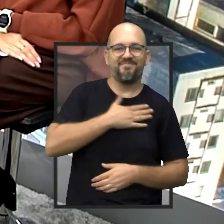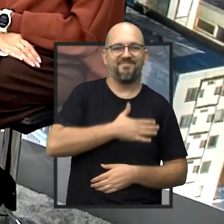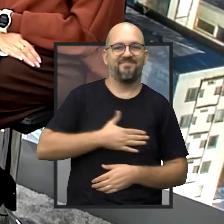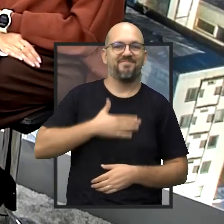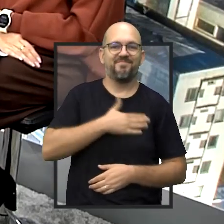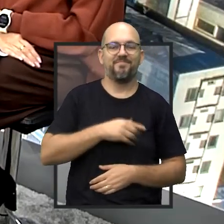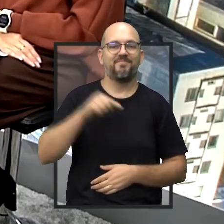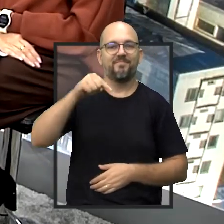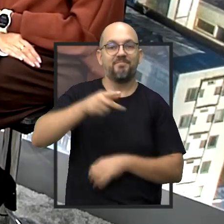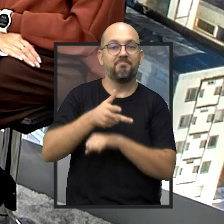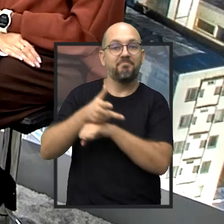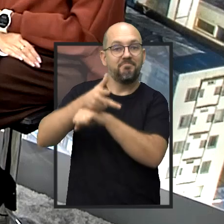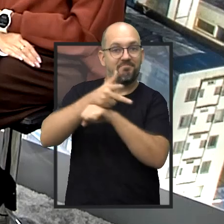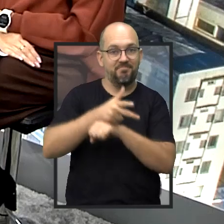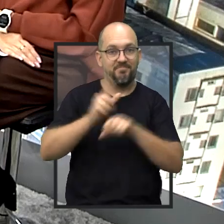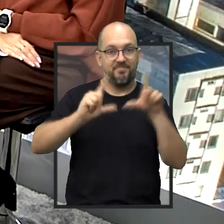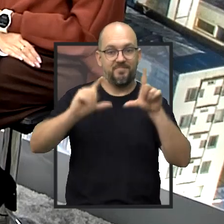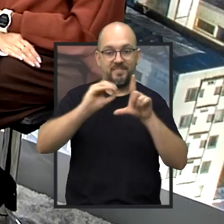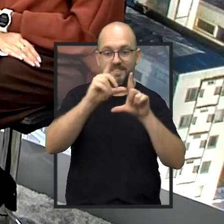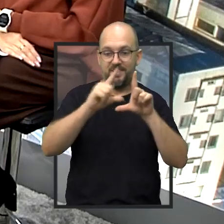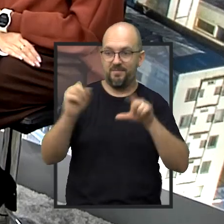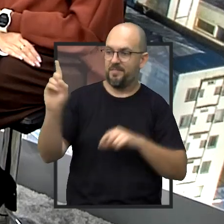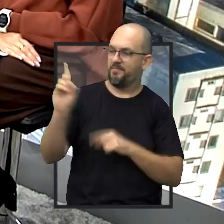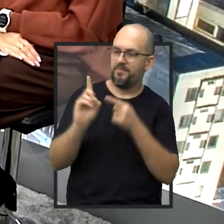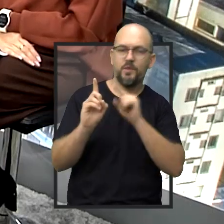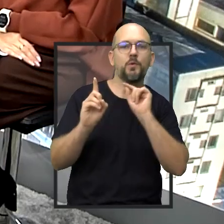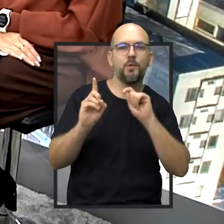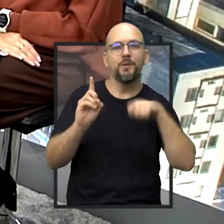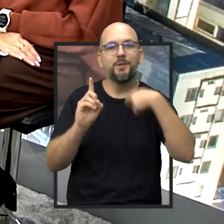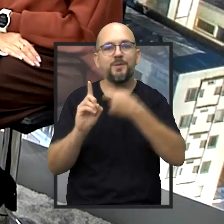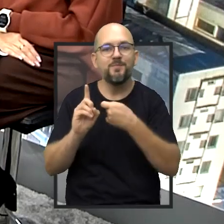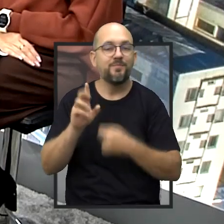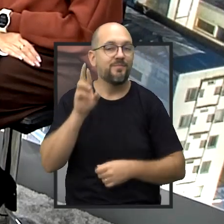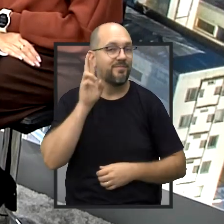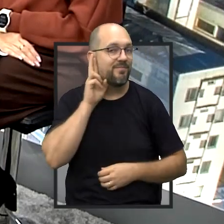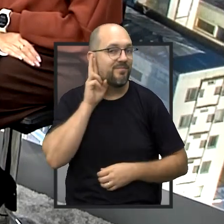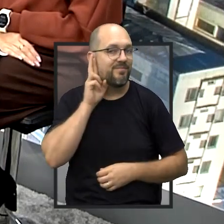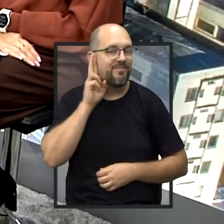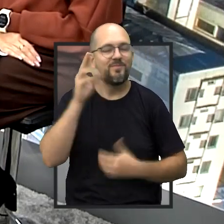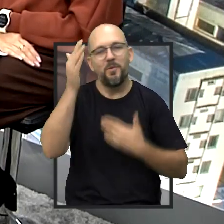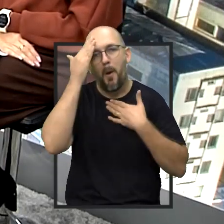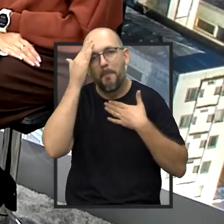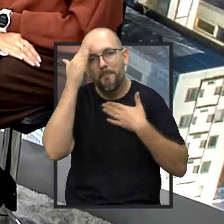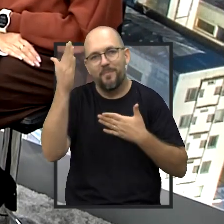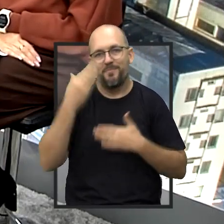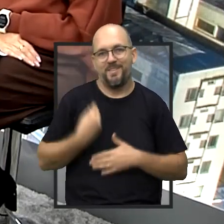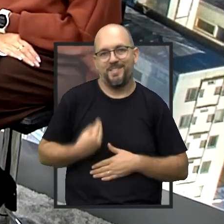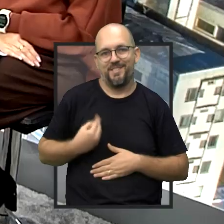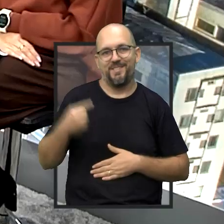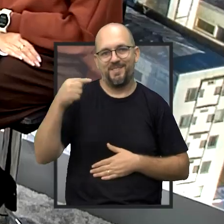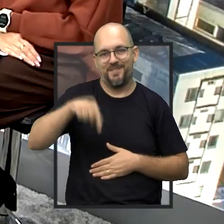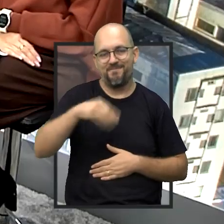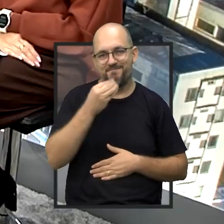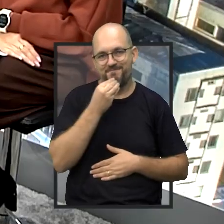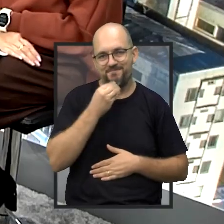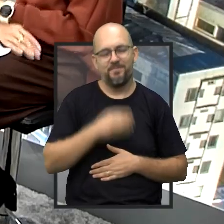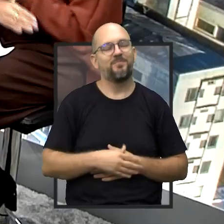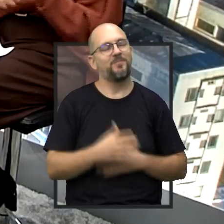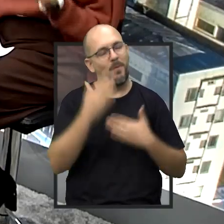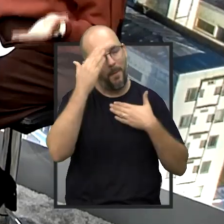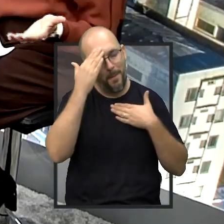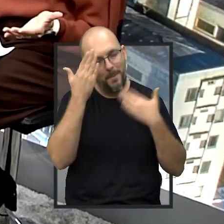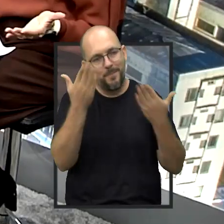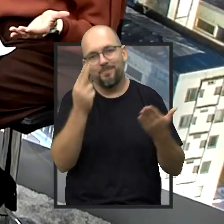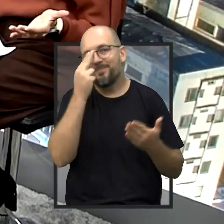aqui no estúdio da TV Câmara a vereadora Rafaela Hernandes. Vereadora, muito obrigado pela presença aqui em mais uma oportunidade. Eu que agradeço, Ângelo,